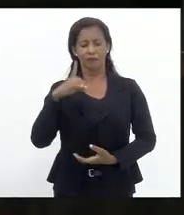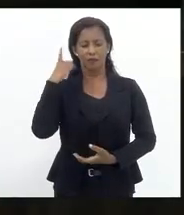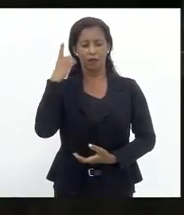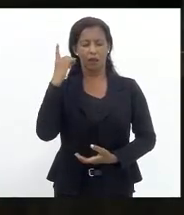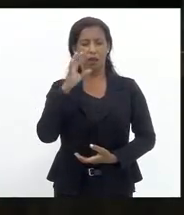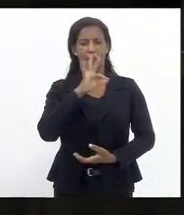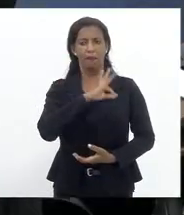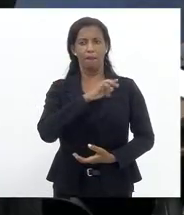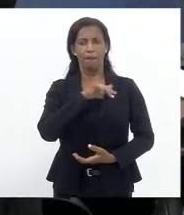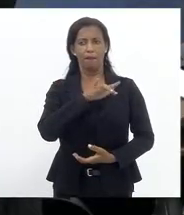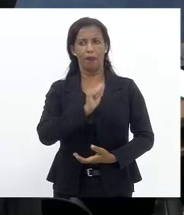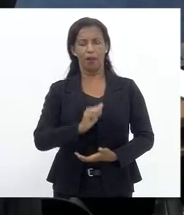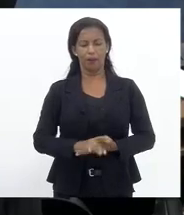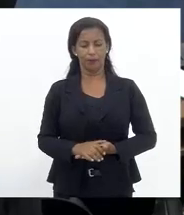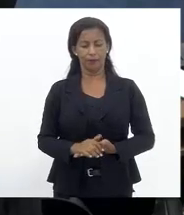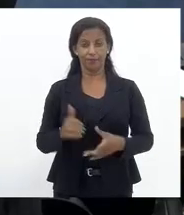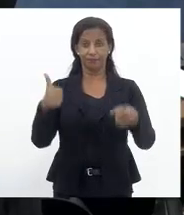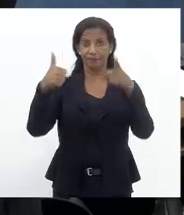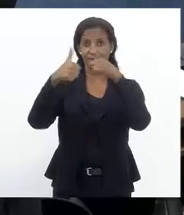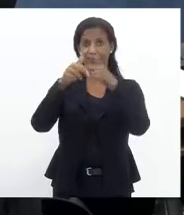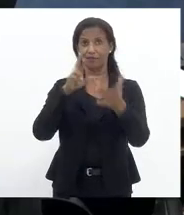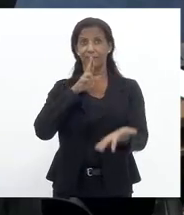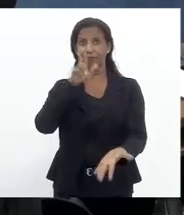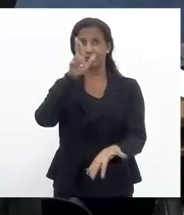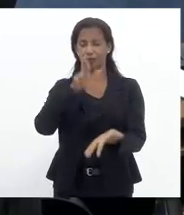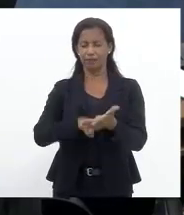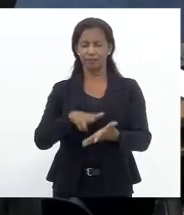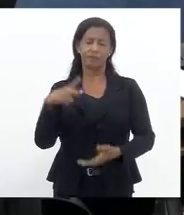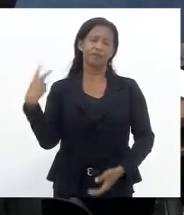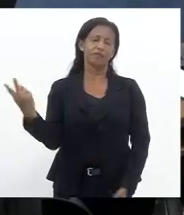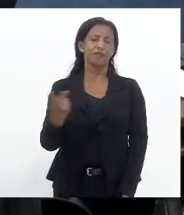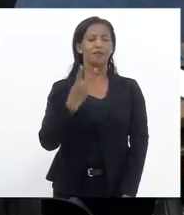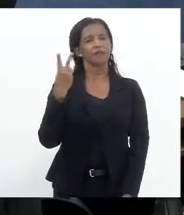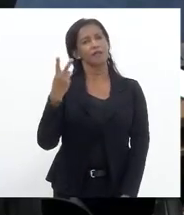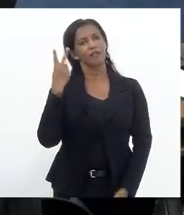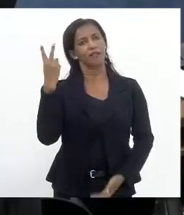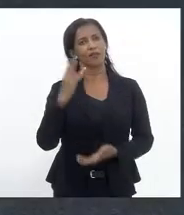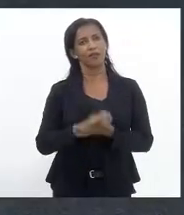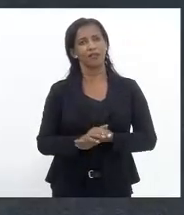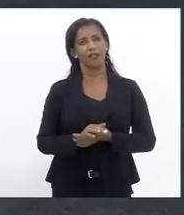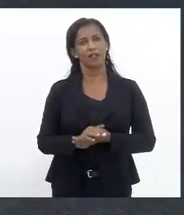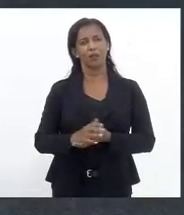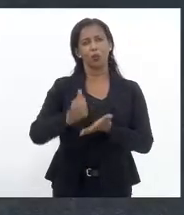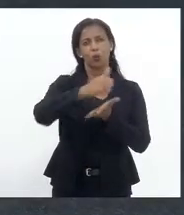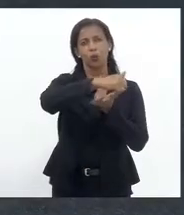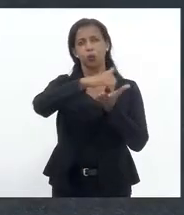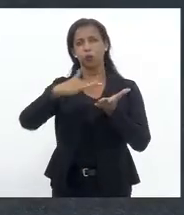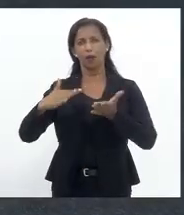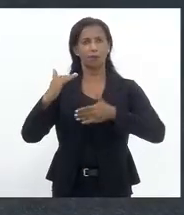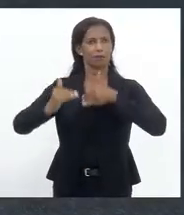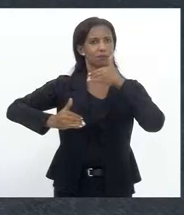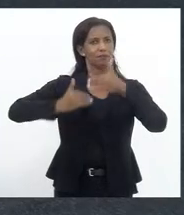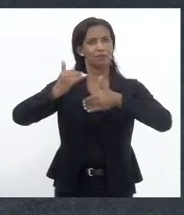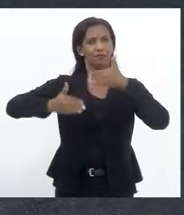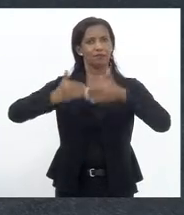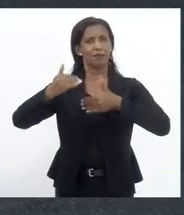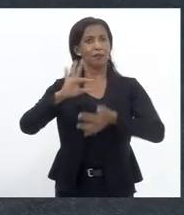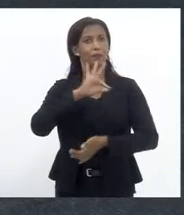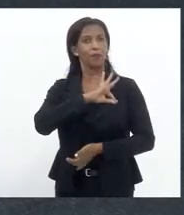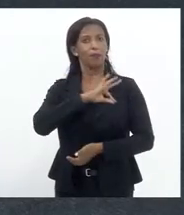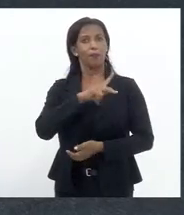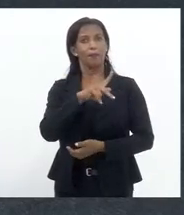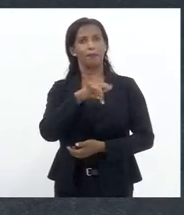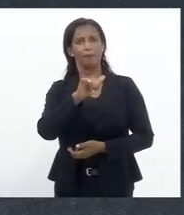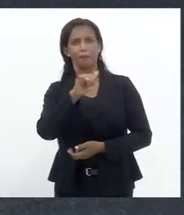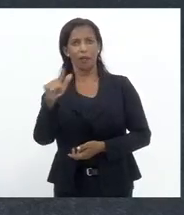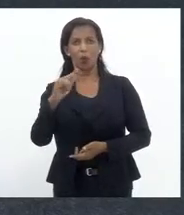Marta Rocha. Em primeiro lugar, reconhecer e valorizar a atividade desenvolvida pela Polícia Penal.